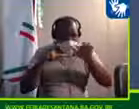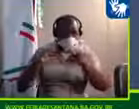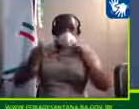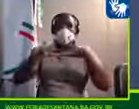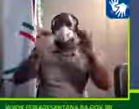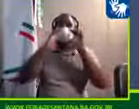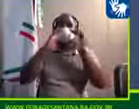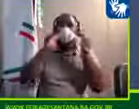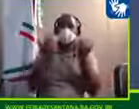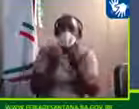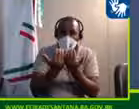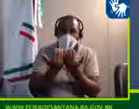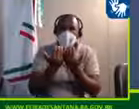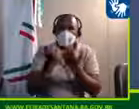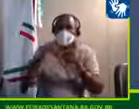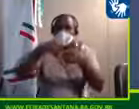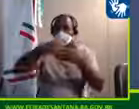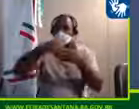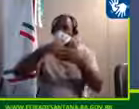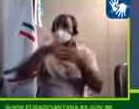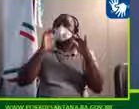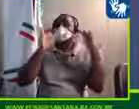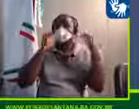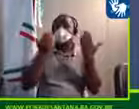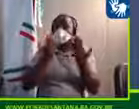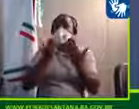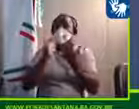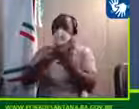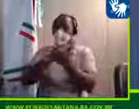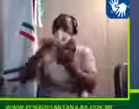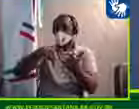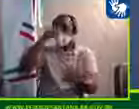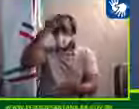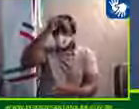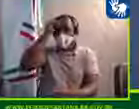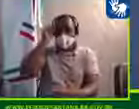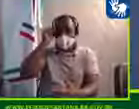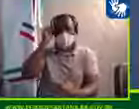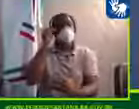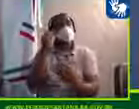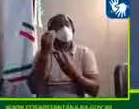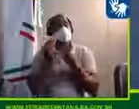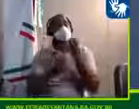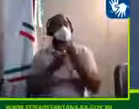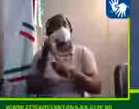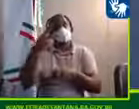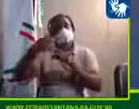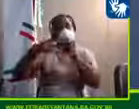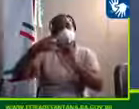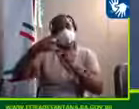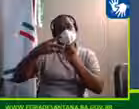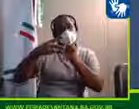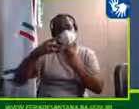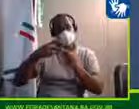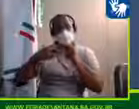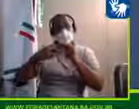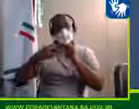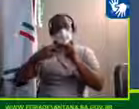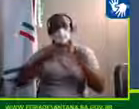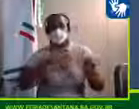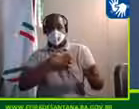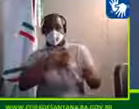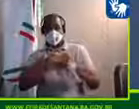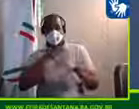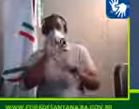da Princesa. Tanto que não está, foi liberado o município, porque tem dois estádios, um estádio do Bahia de Feira e